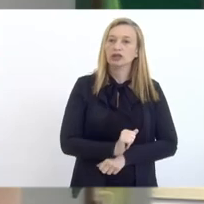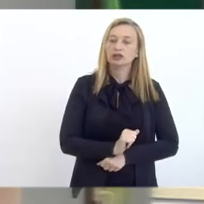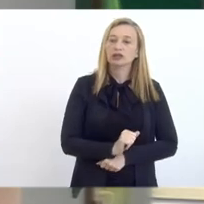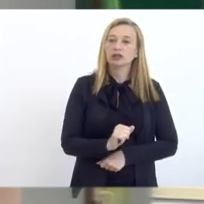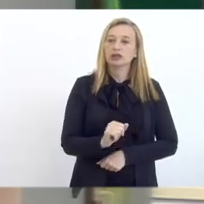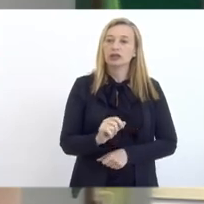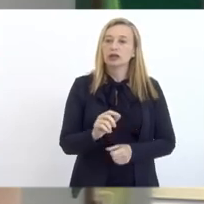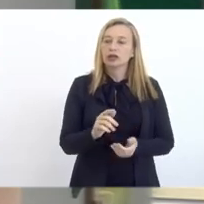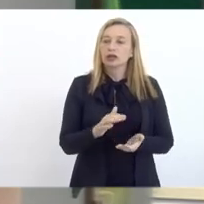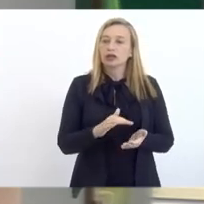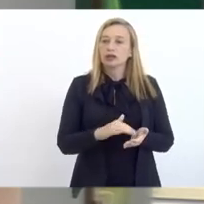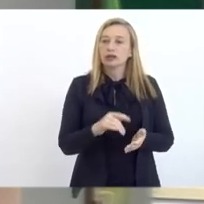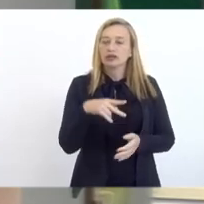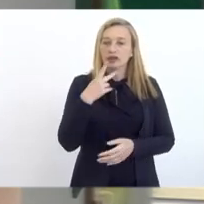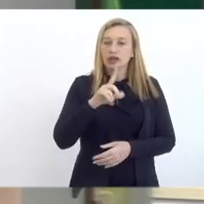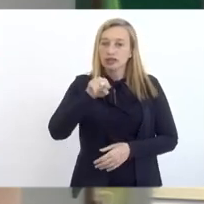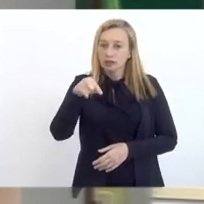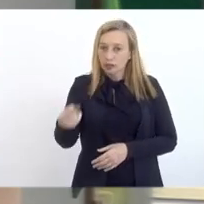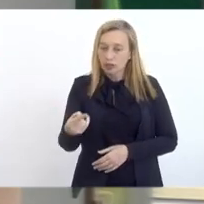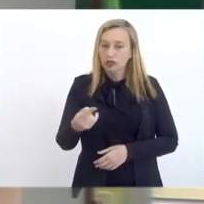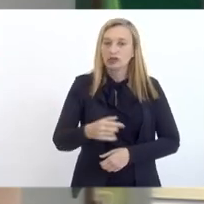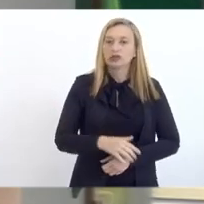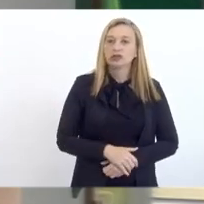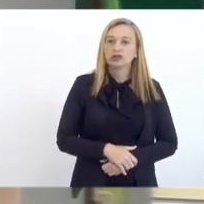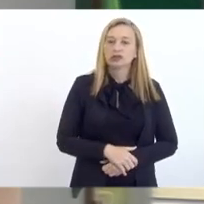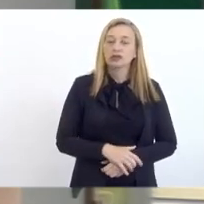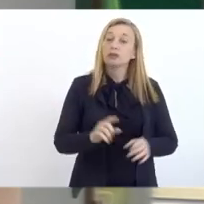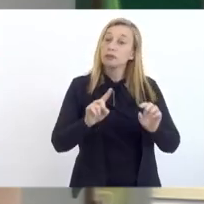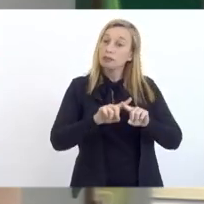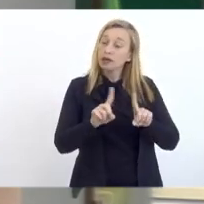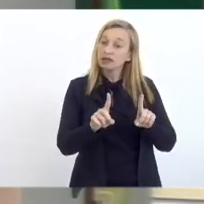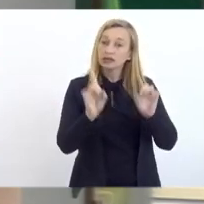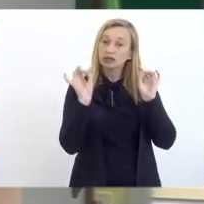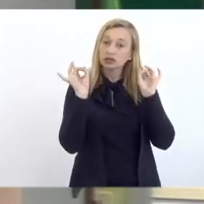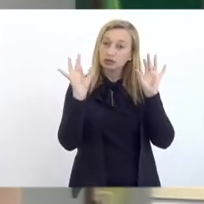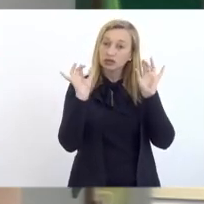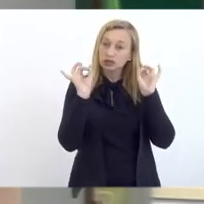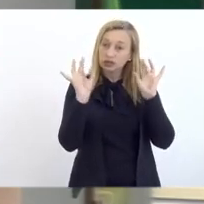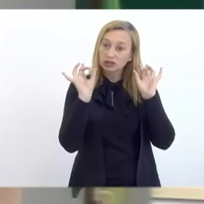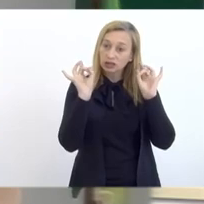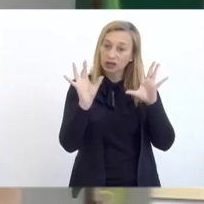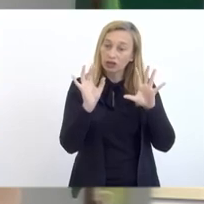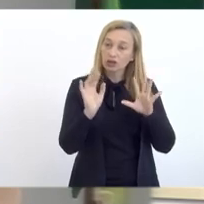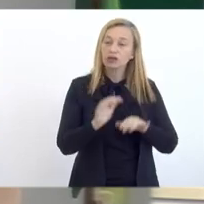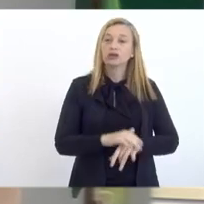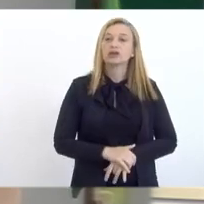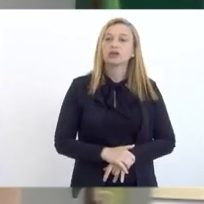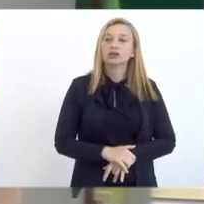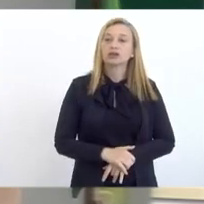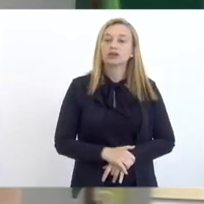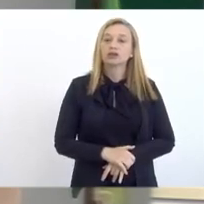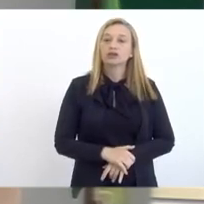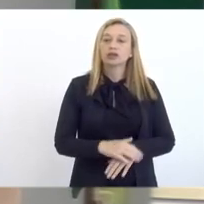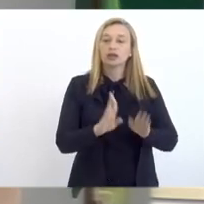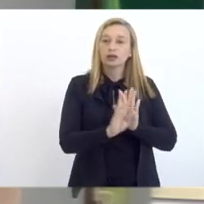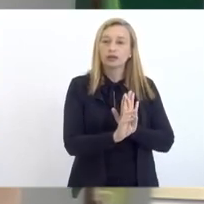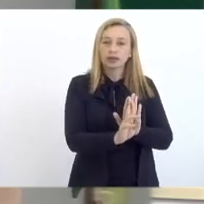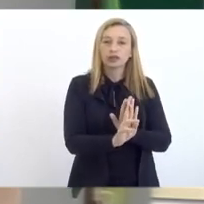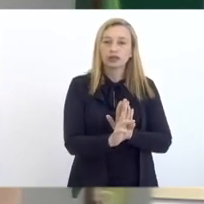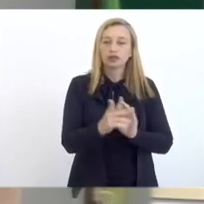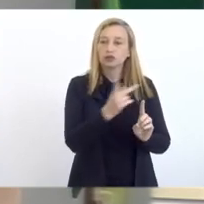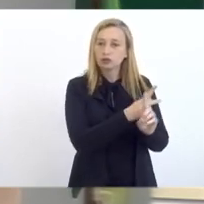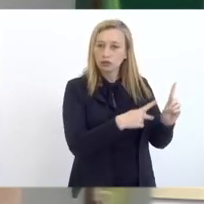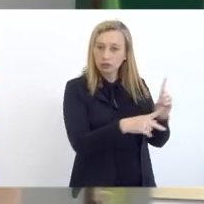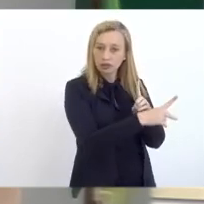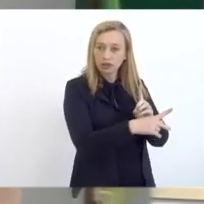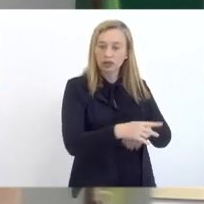tirar minhas dúvidas na parte final, mas especialmente para as apresentações do Rio